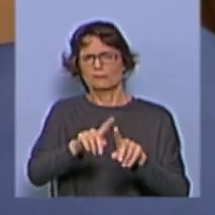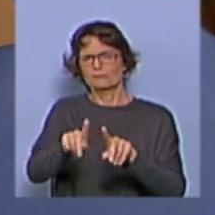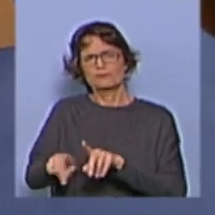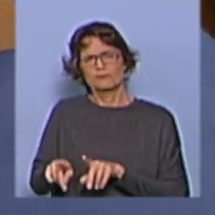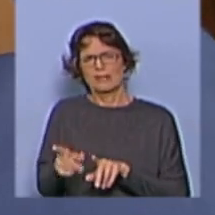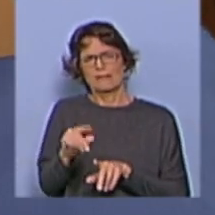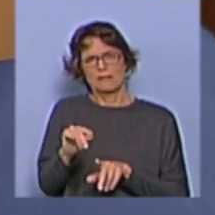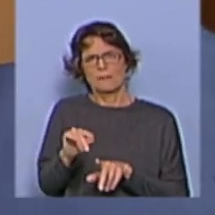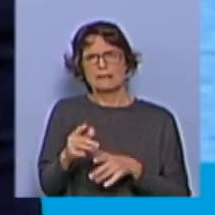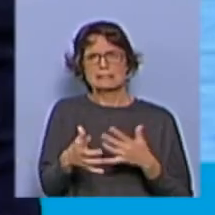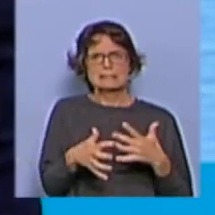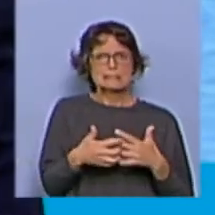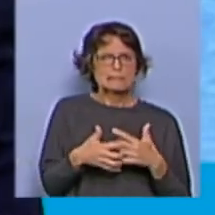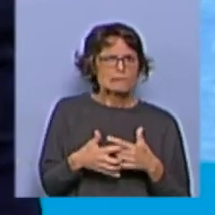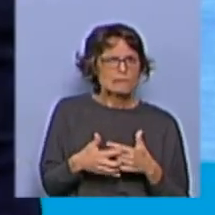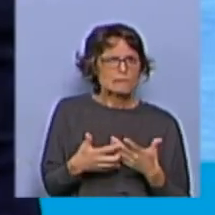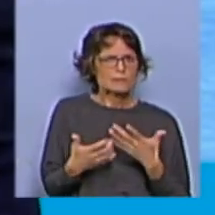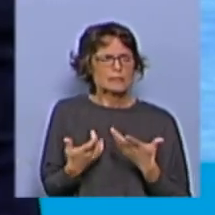China, do vírus.